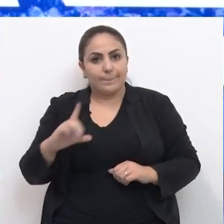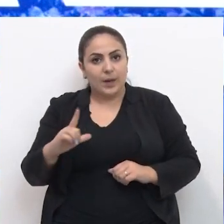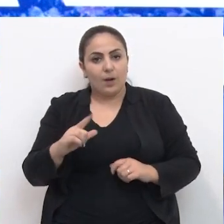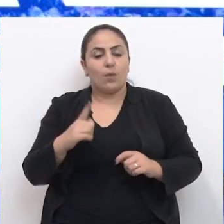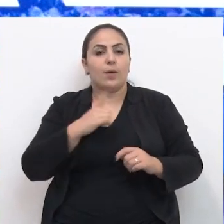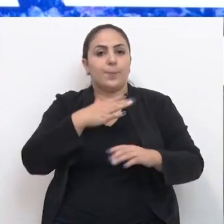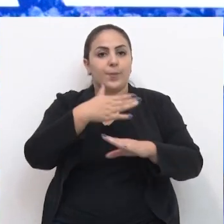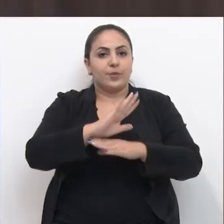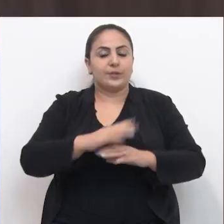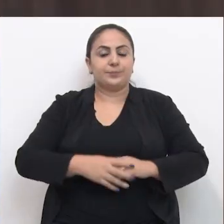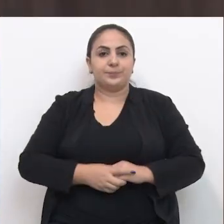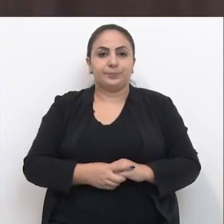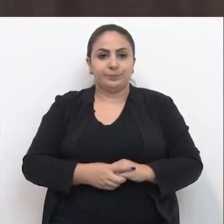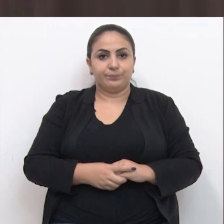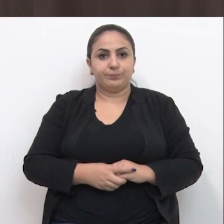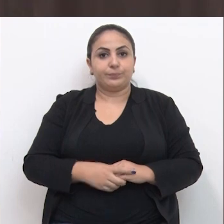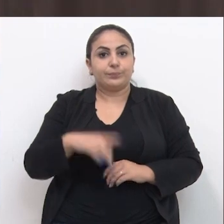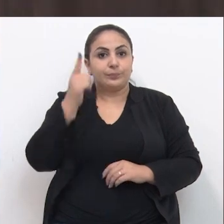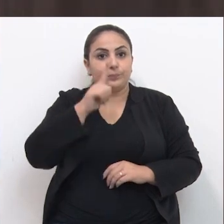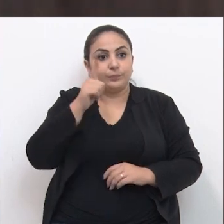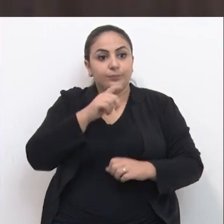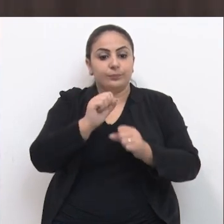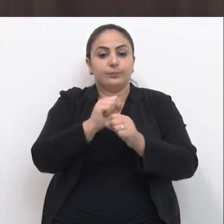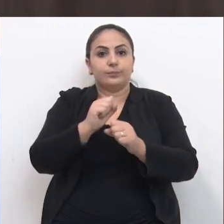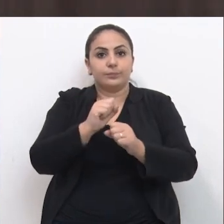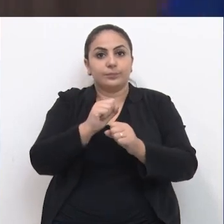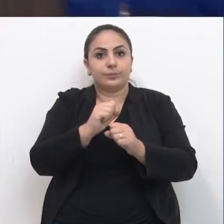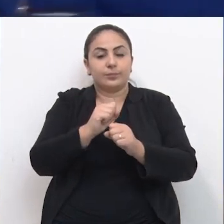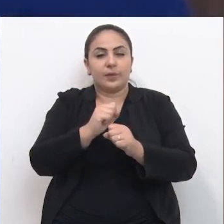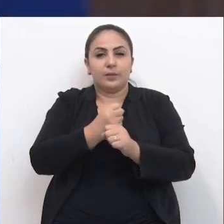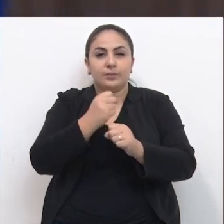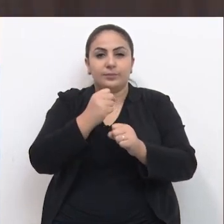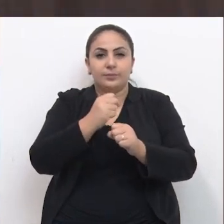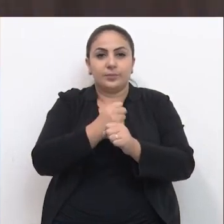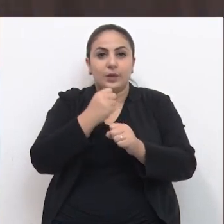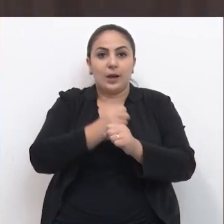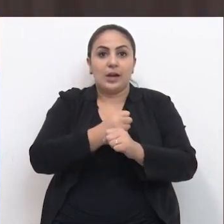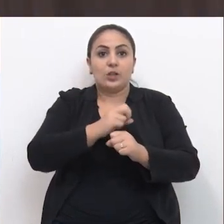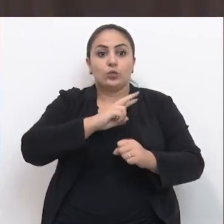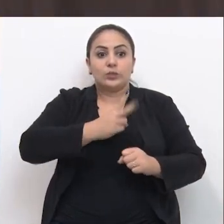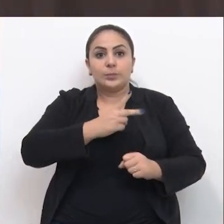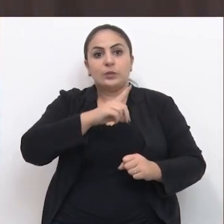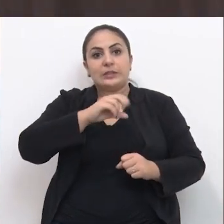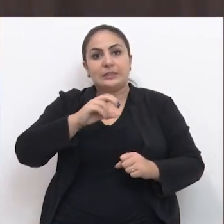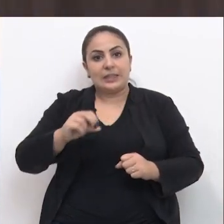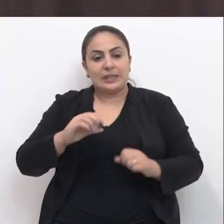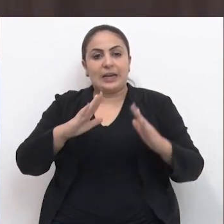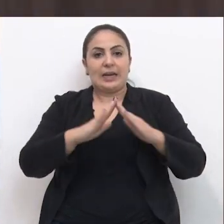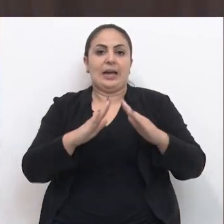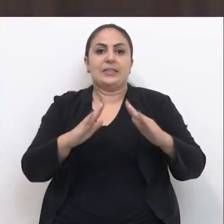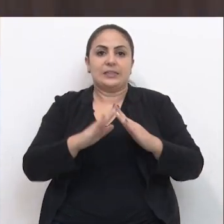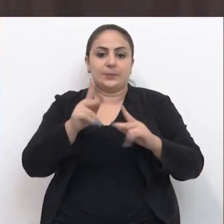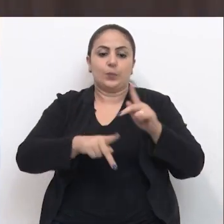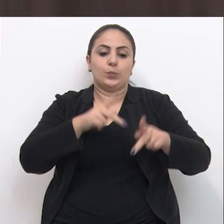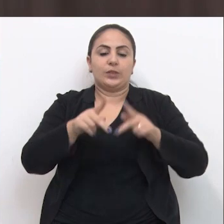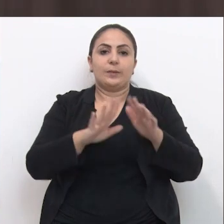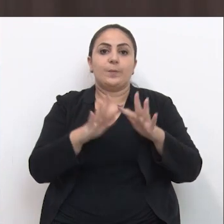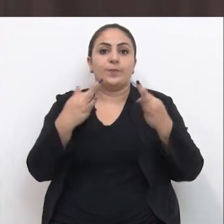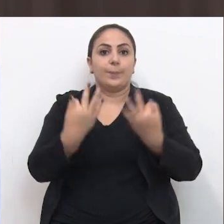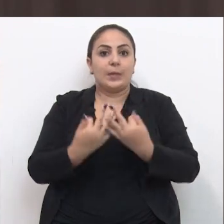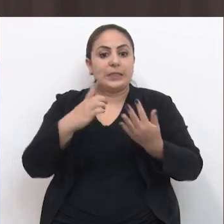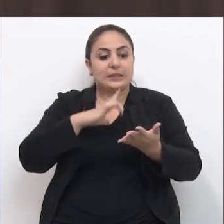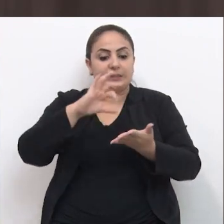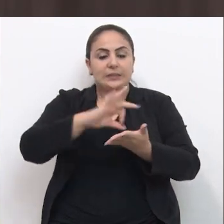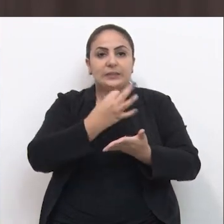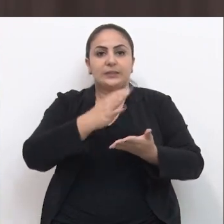por unanimidade. Para que seja construído lá 2.100 casas populares. Para aquelas famílias